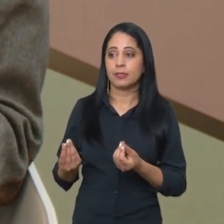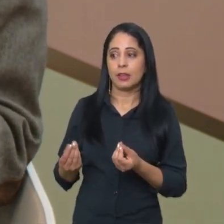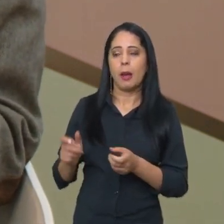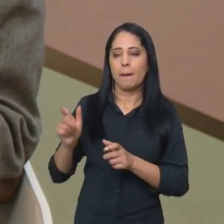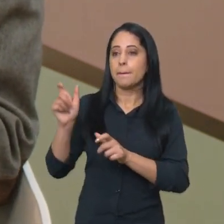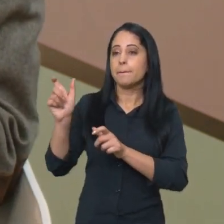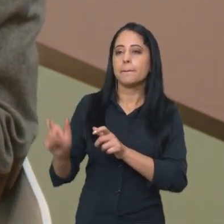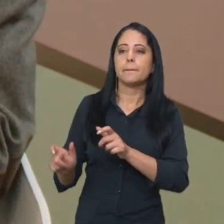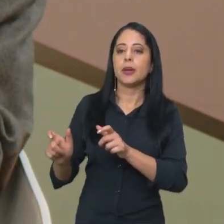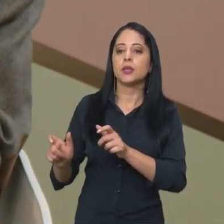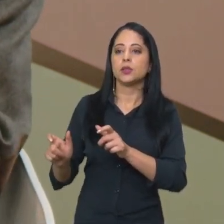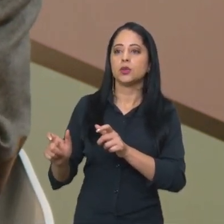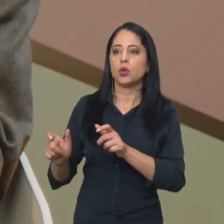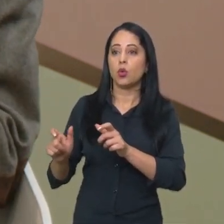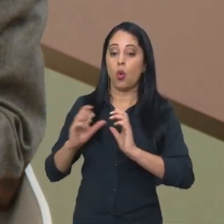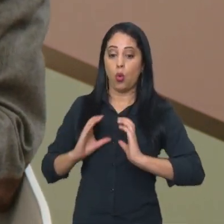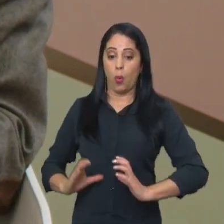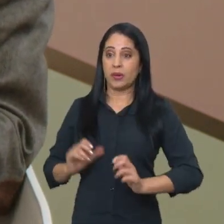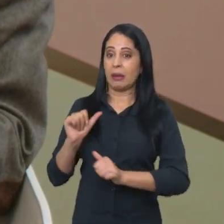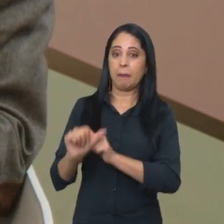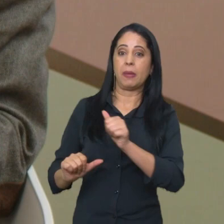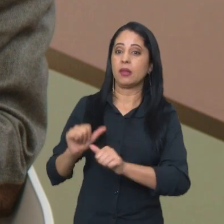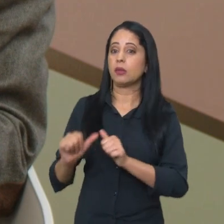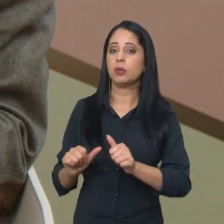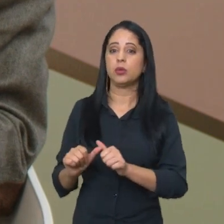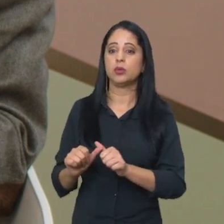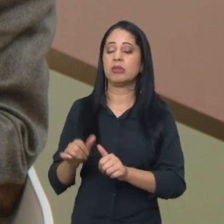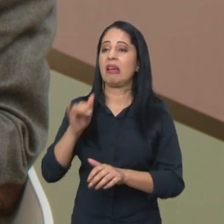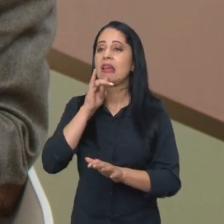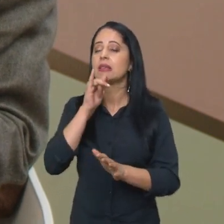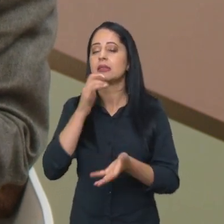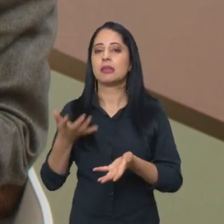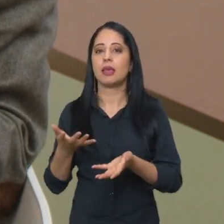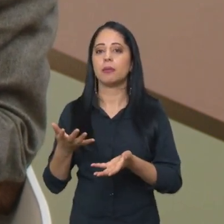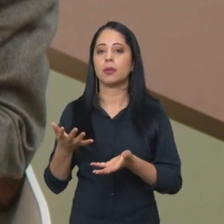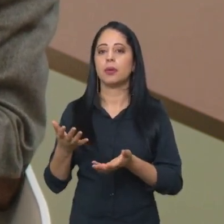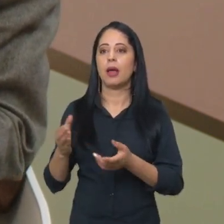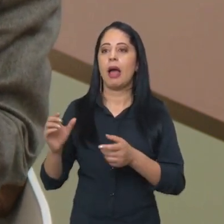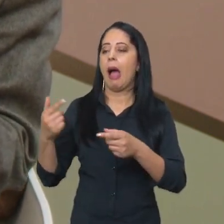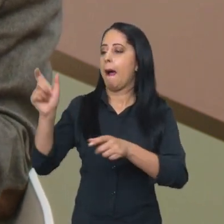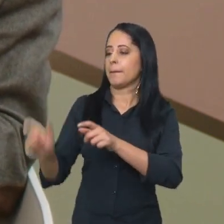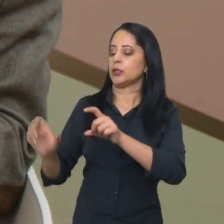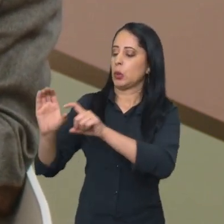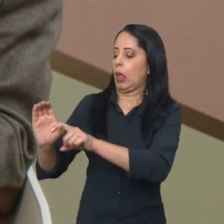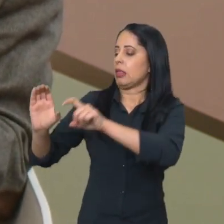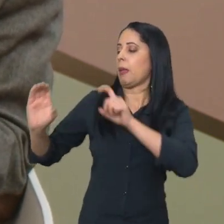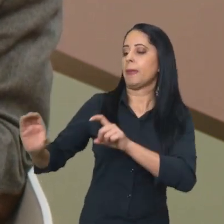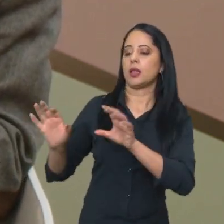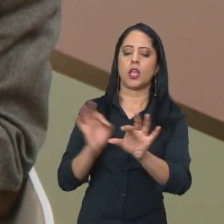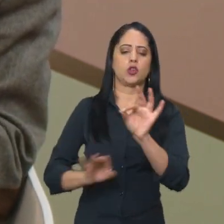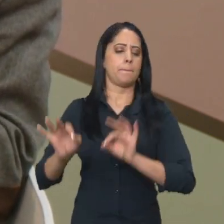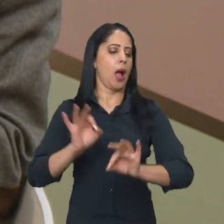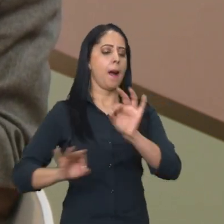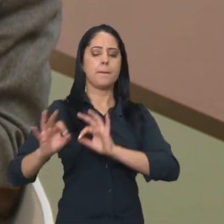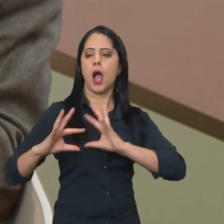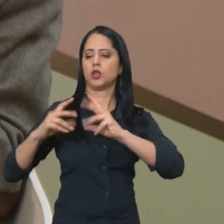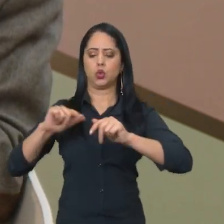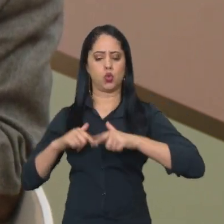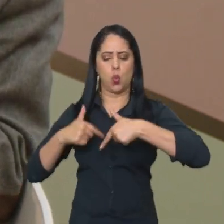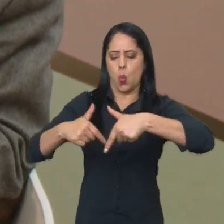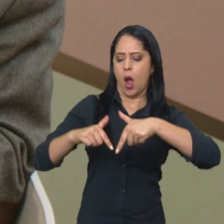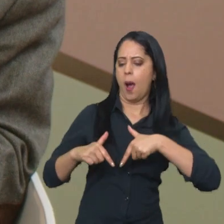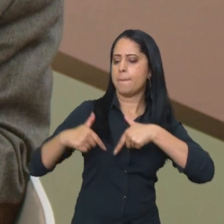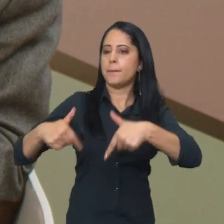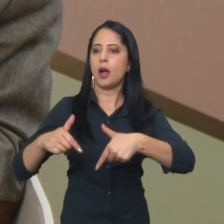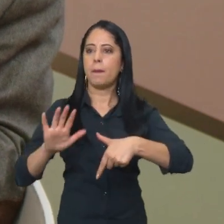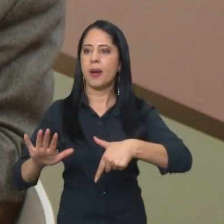nessa situação começa a ficar disfuncional. Então, uma pessoa que antes era totalmente independente, fazia tudo sozinha, tal, de repente começa